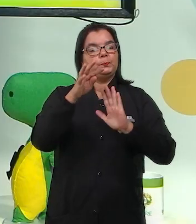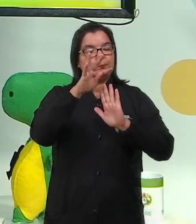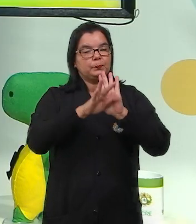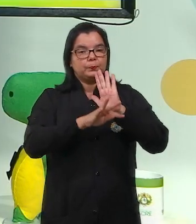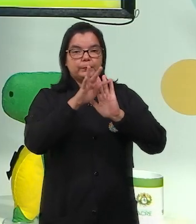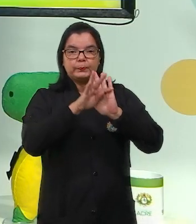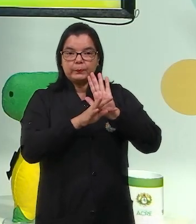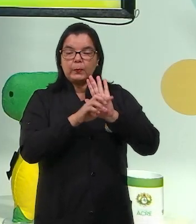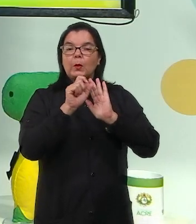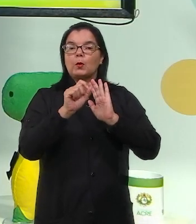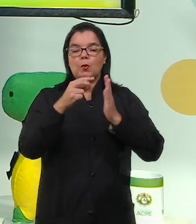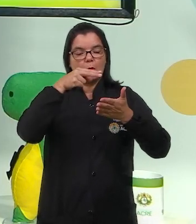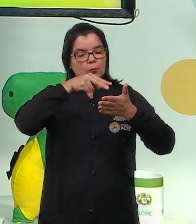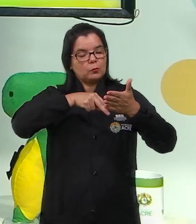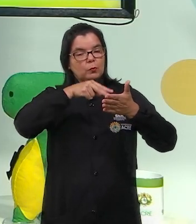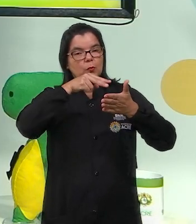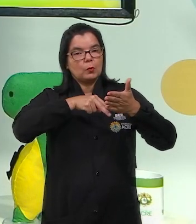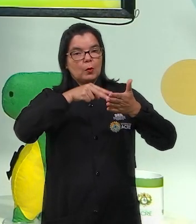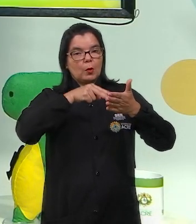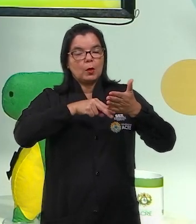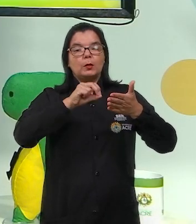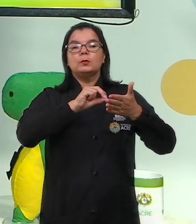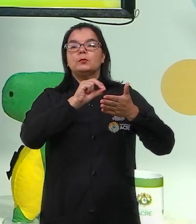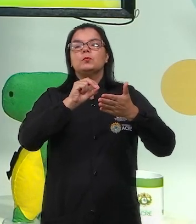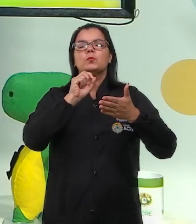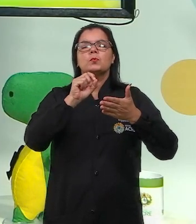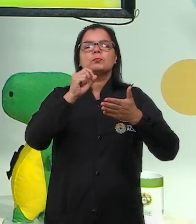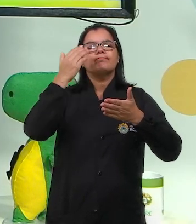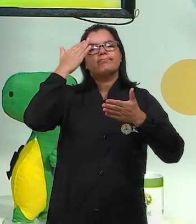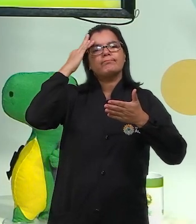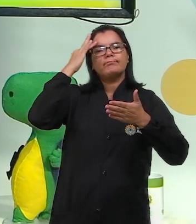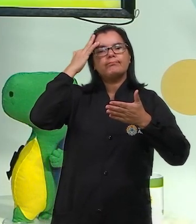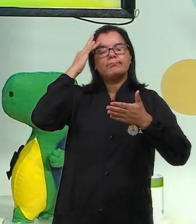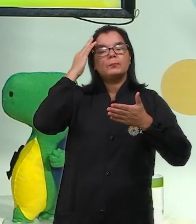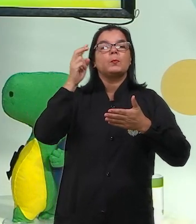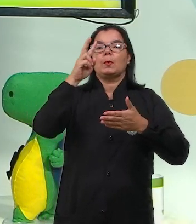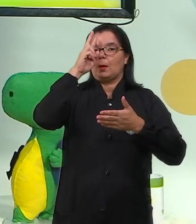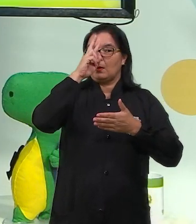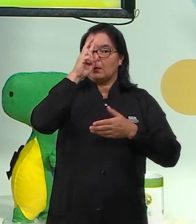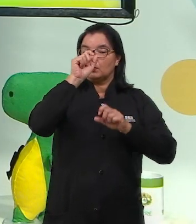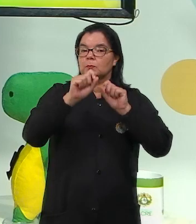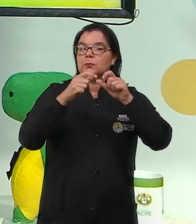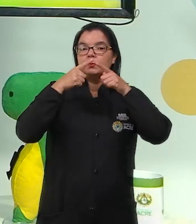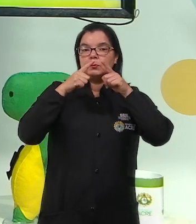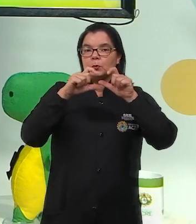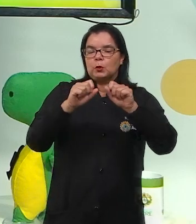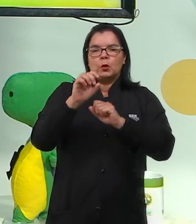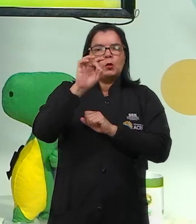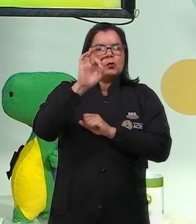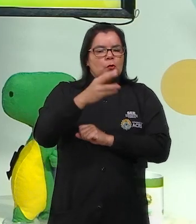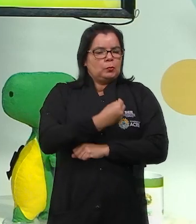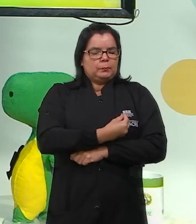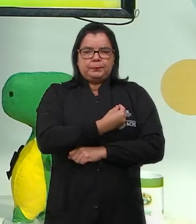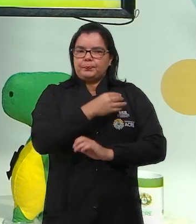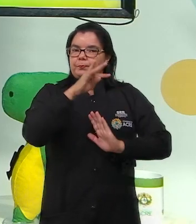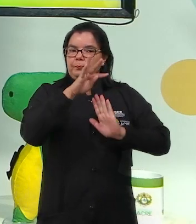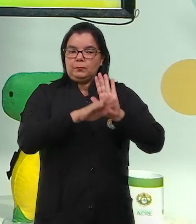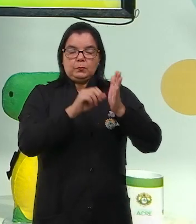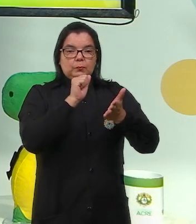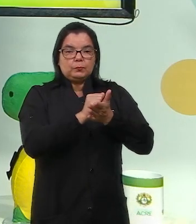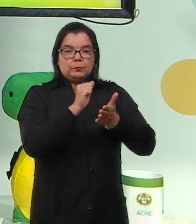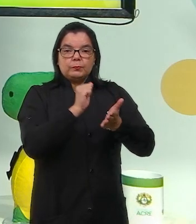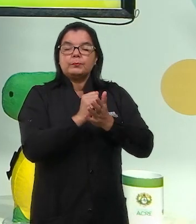texto, a partir do que você está interpretando. Lembrando que a linguagem não é só presente nos textos escritos,